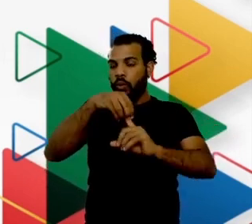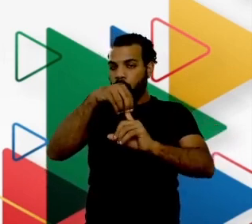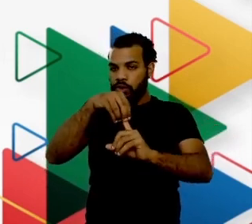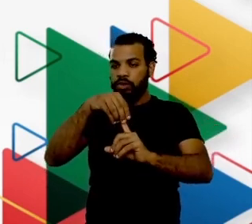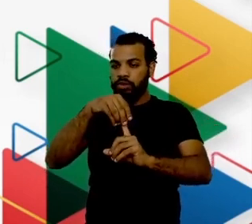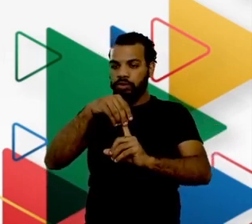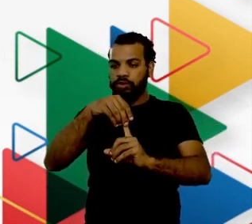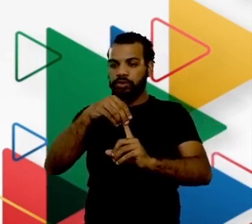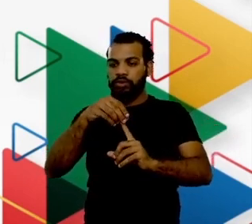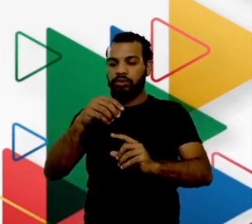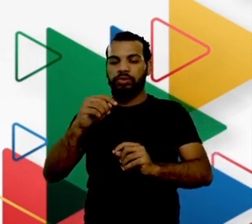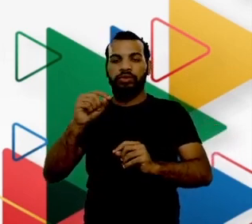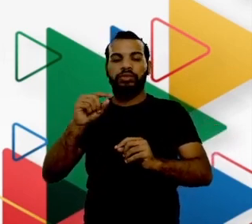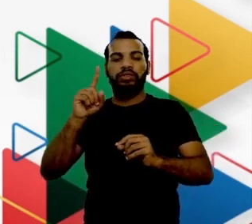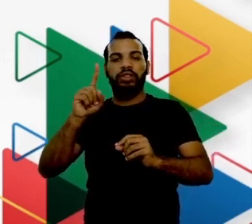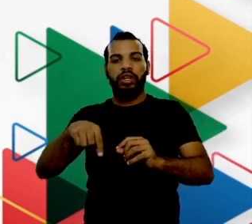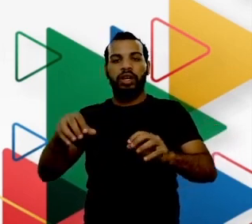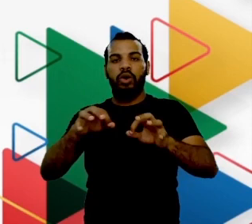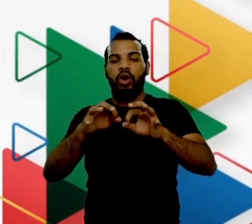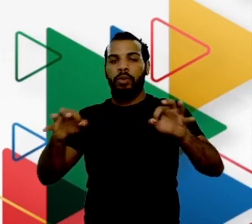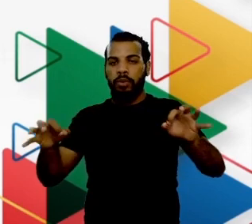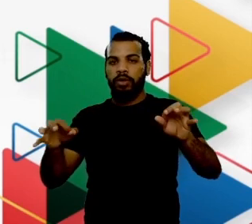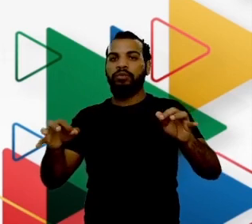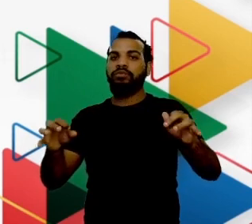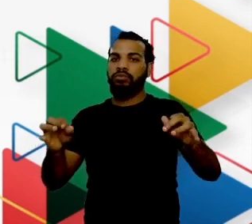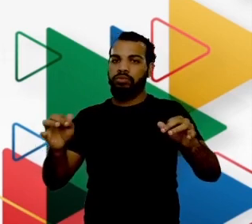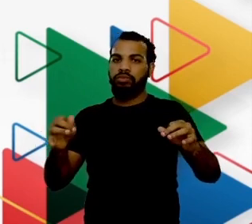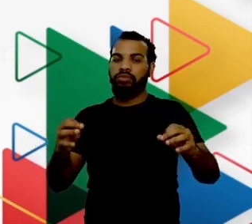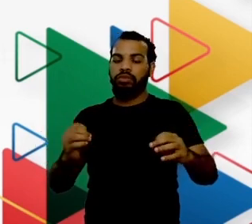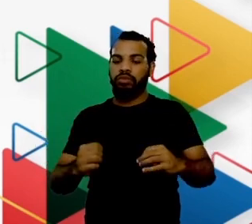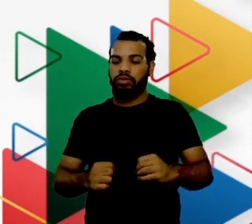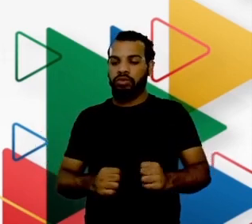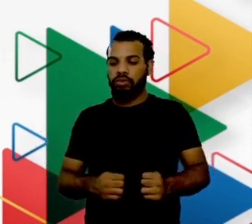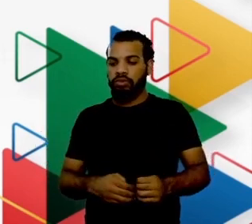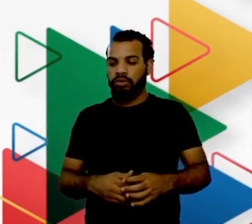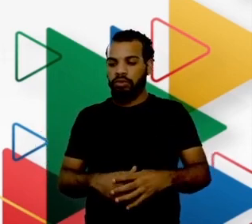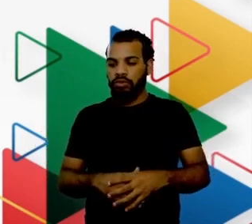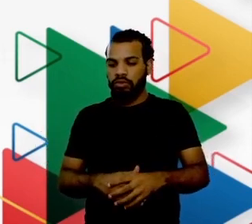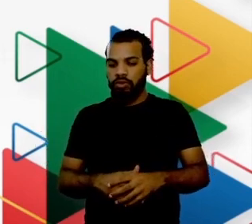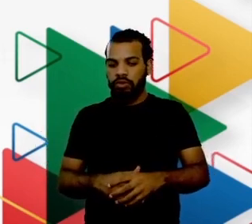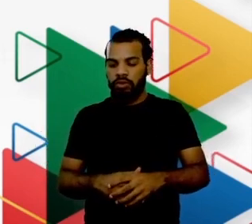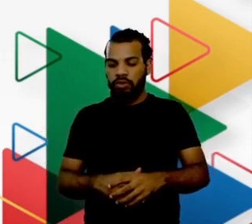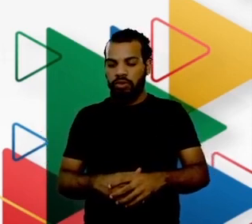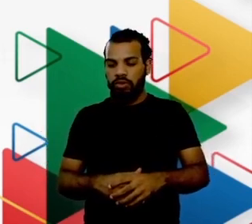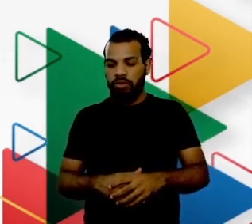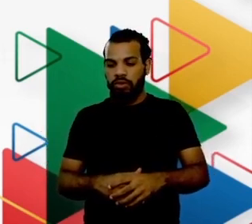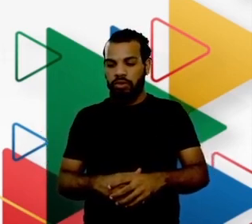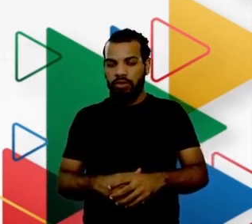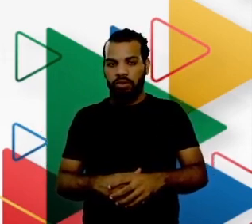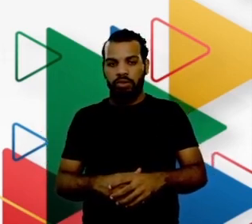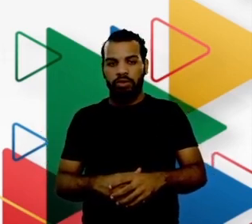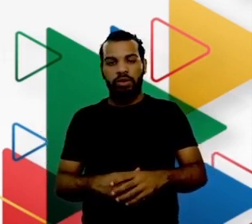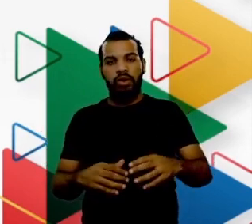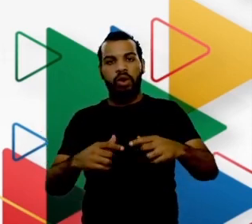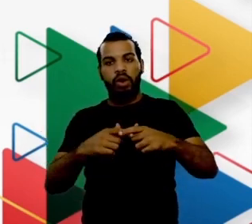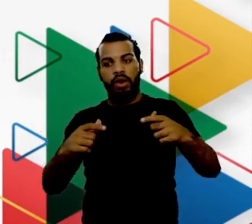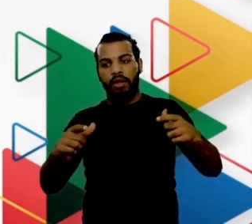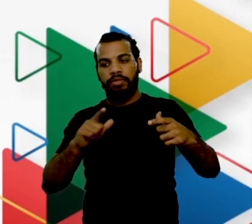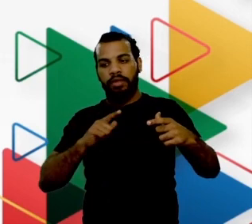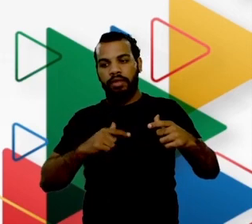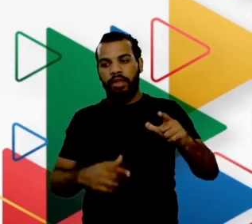direção, que é o comprimento. Tu tens aí uma barra, inicialmente, com o comprimento